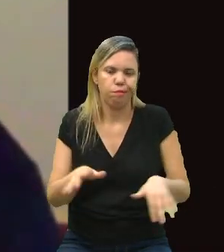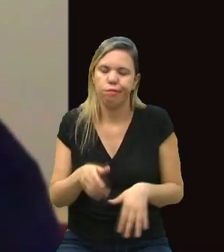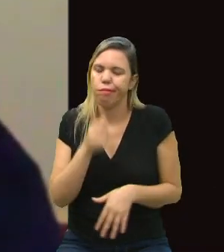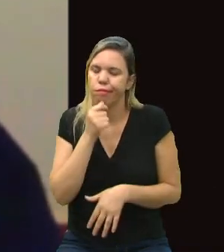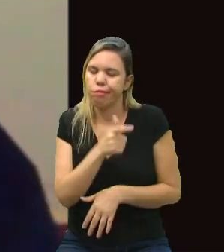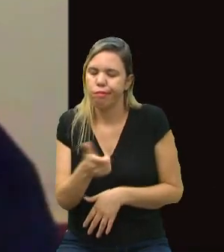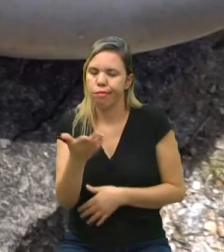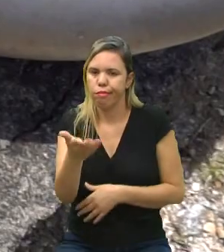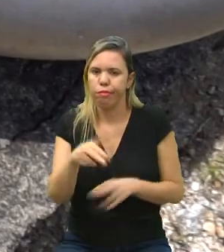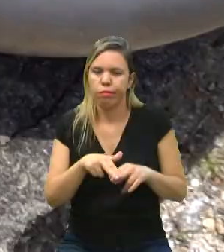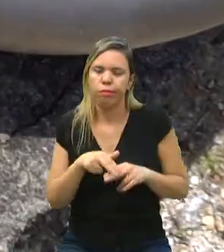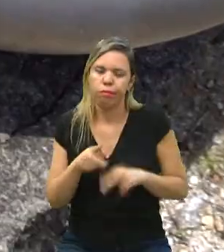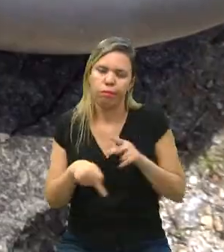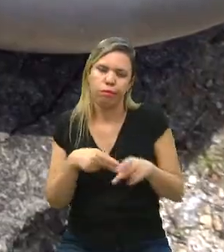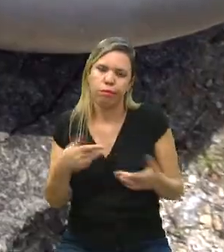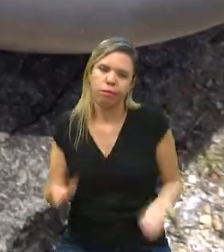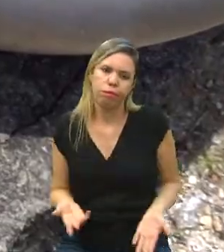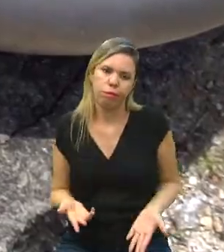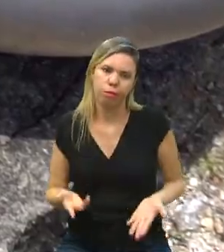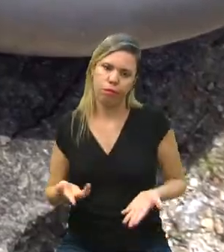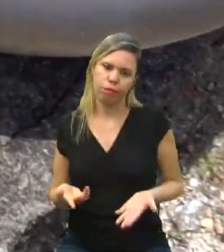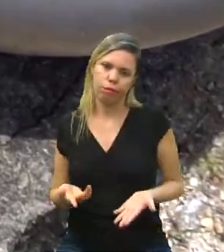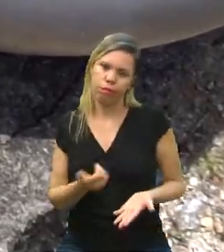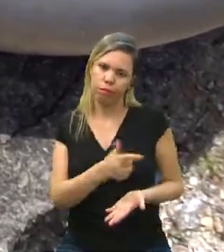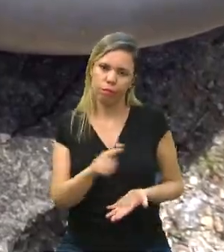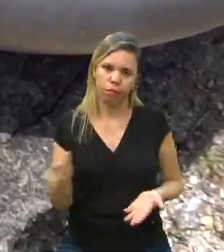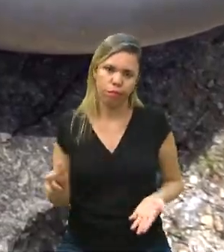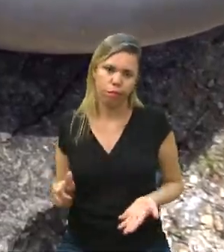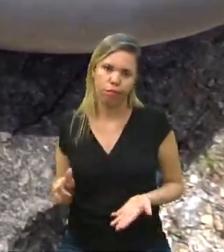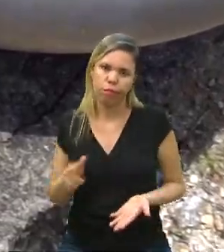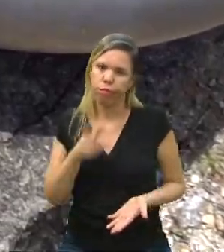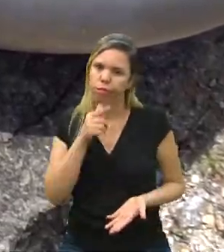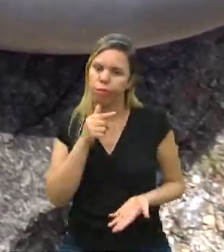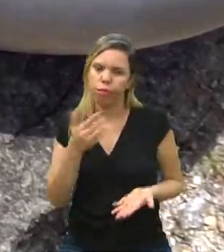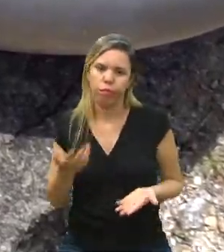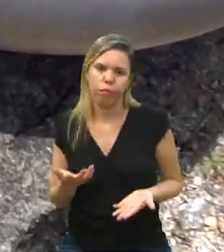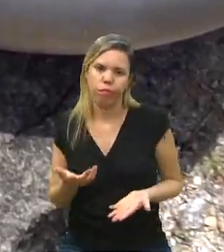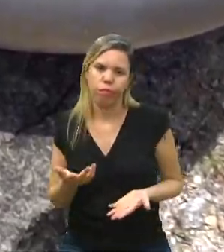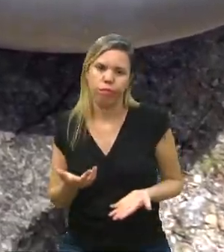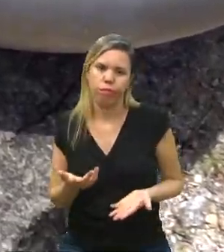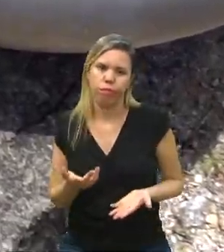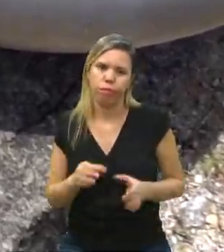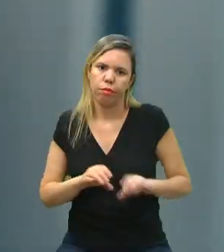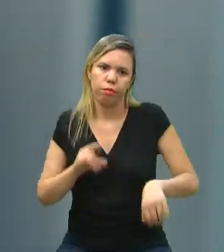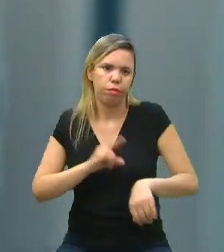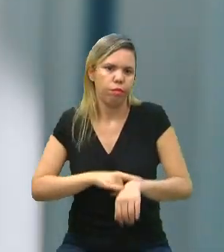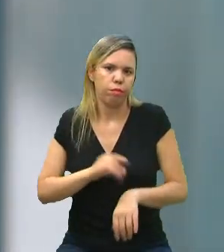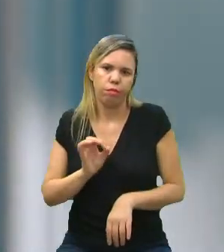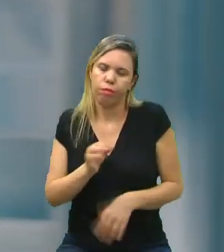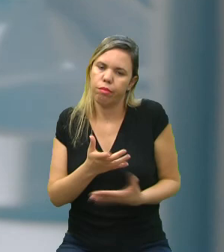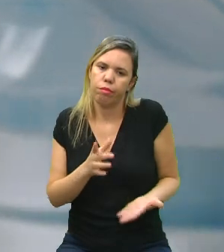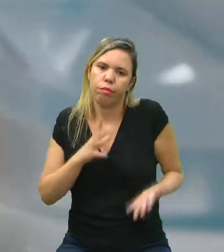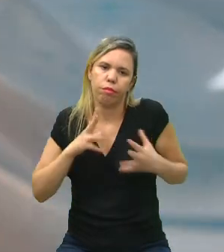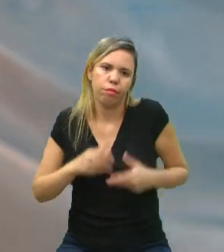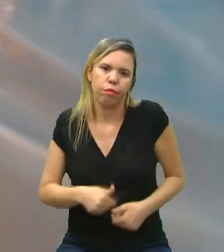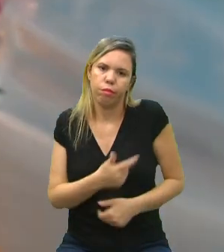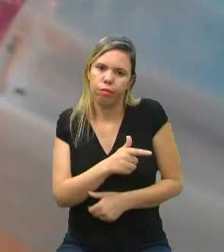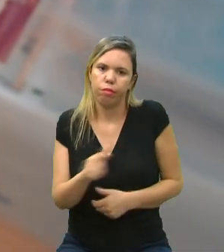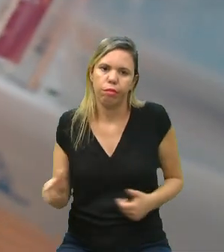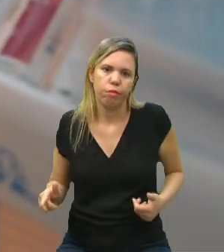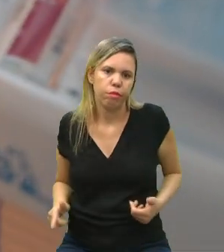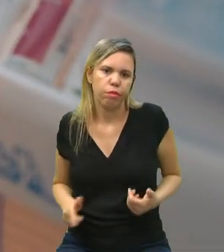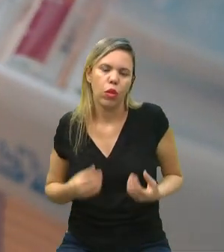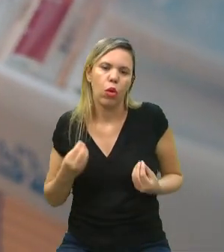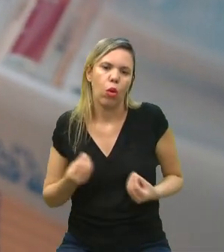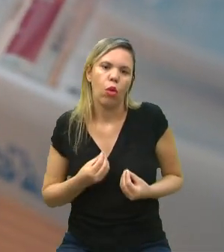mal têm água, eletricidade para bombear água, não teriam como refrigerar uma vacina, uma possível vacina, por